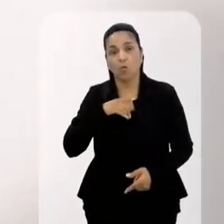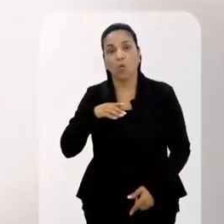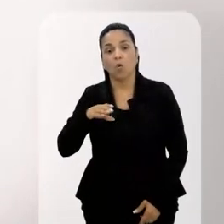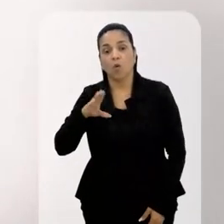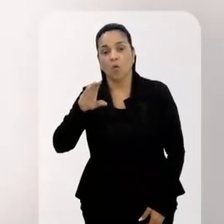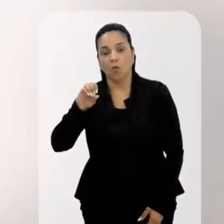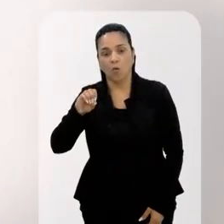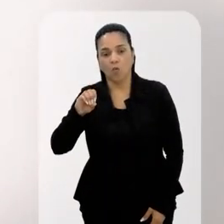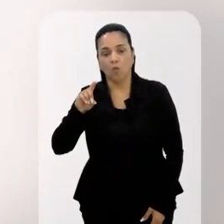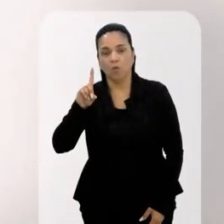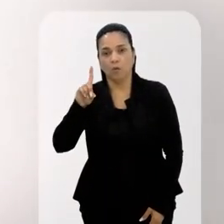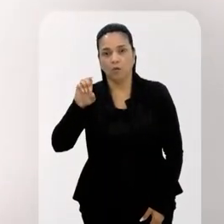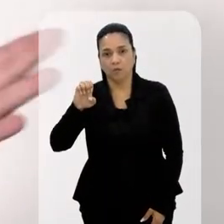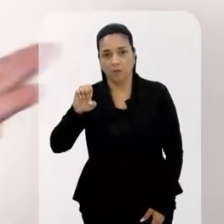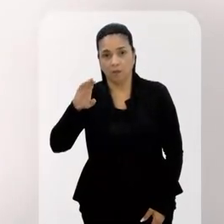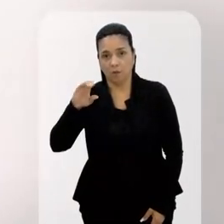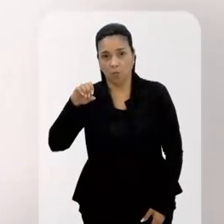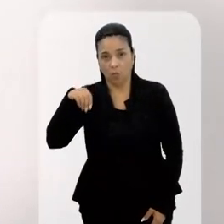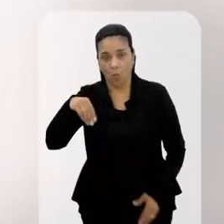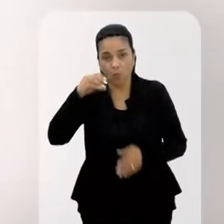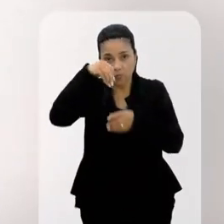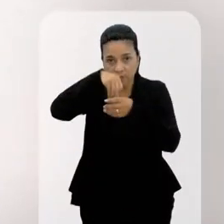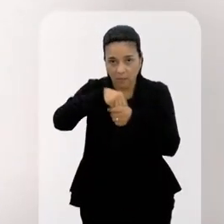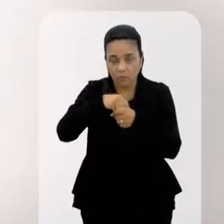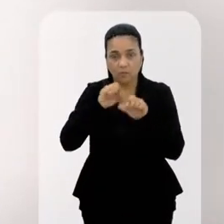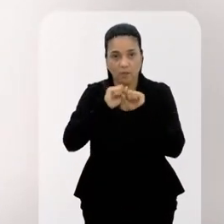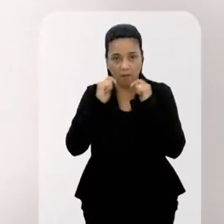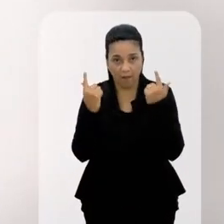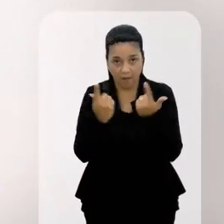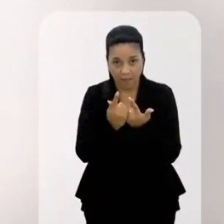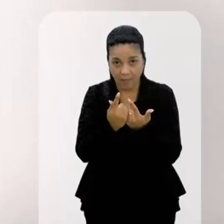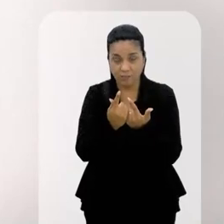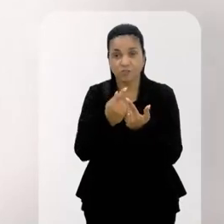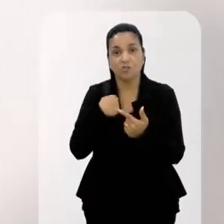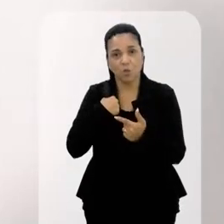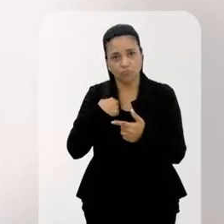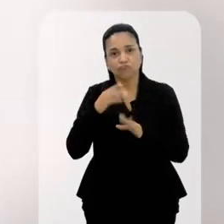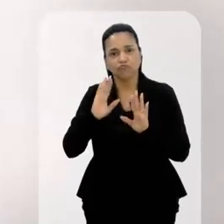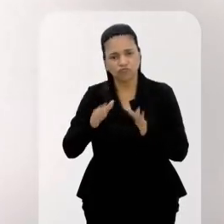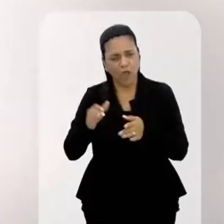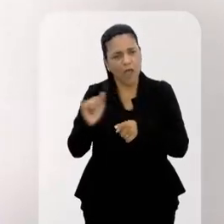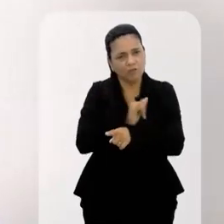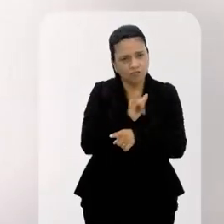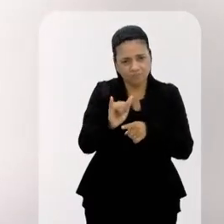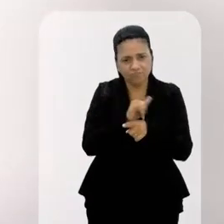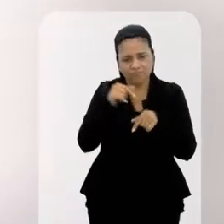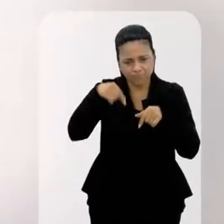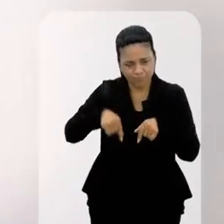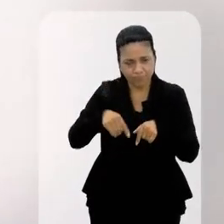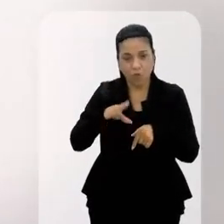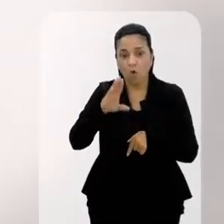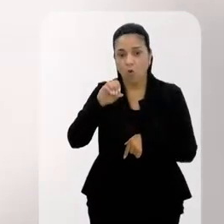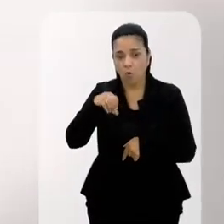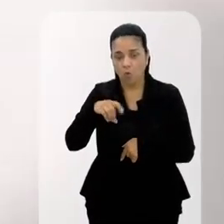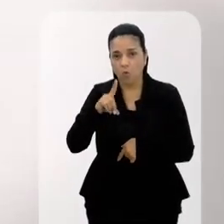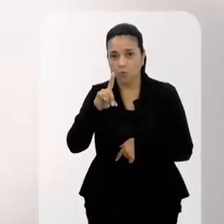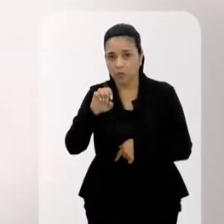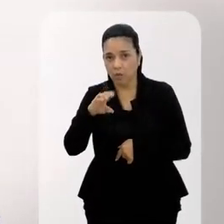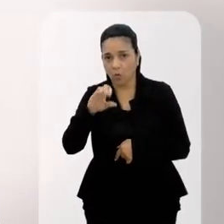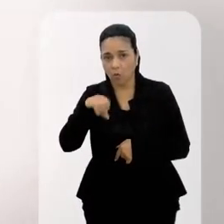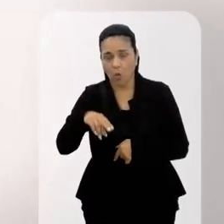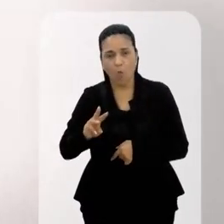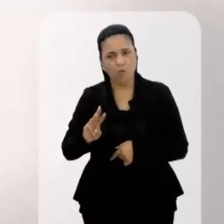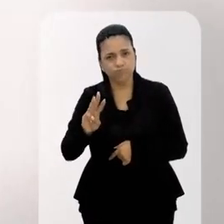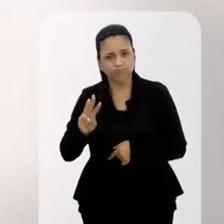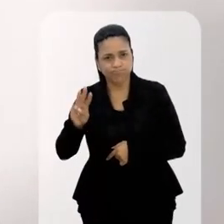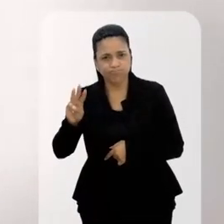a CODECON na Alerj também, que, por incrível que pareça, é um mecanismo também muito eficiente. Eu mesmo já me vali muitas vezes da CODECON. Eu não sei se ainda existe